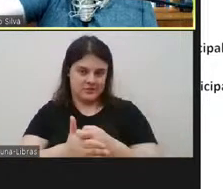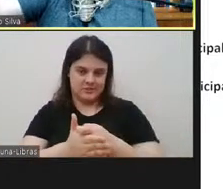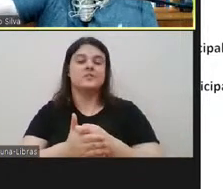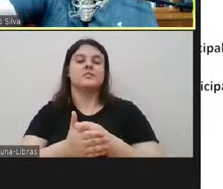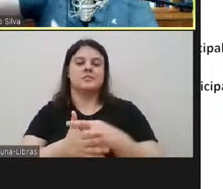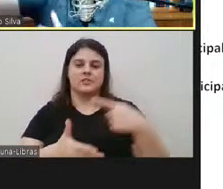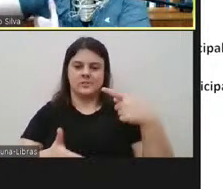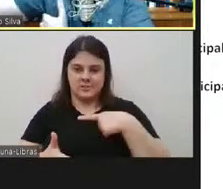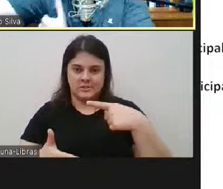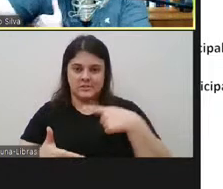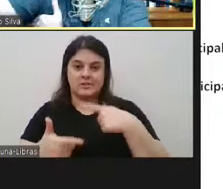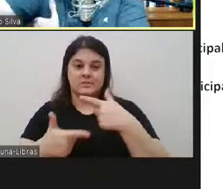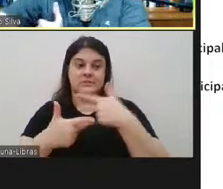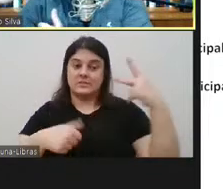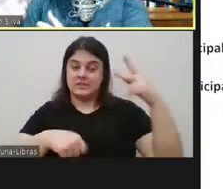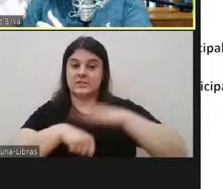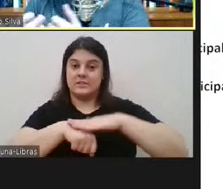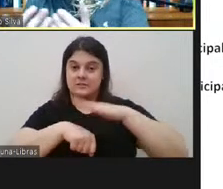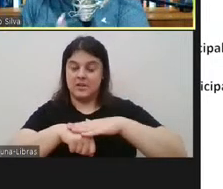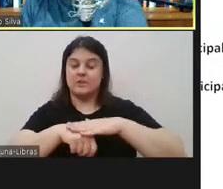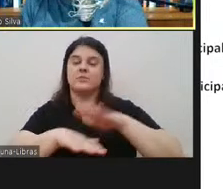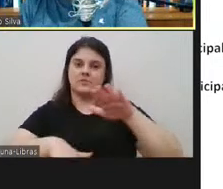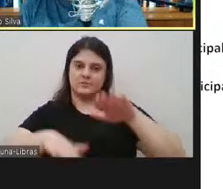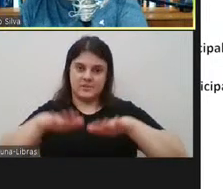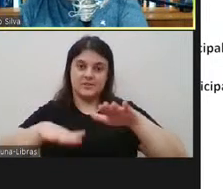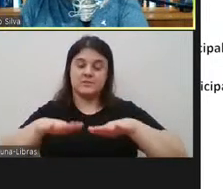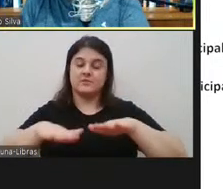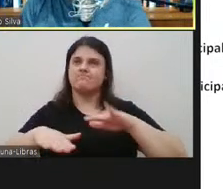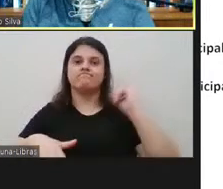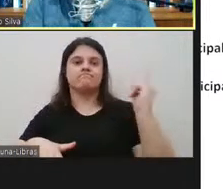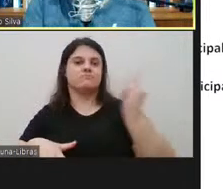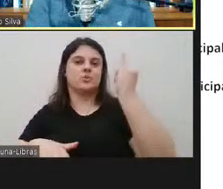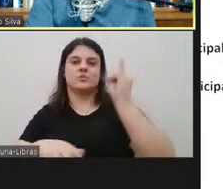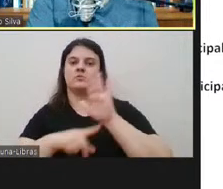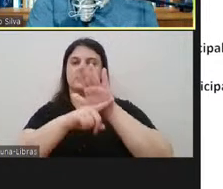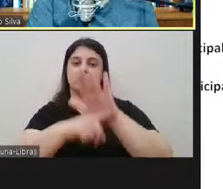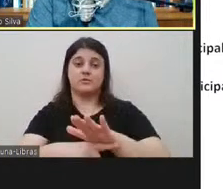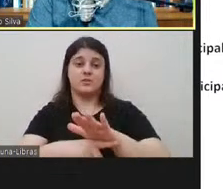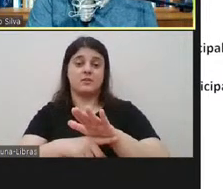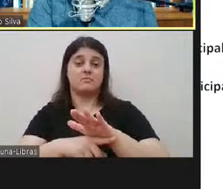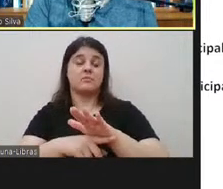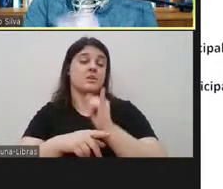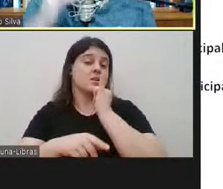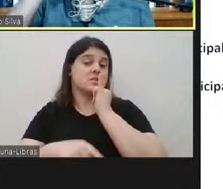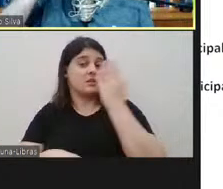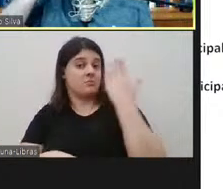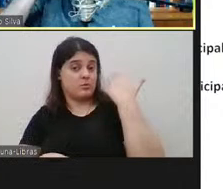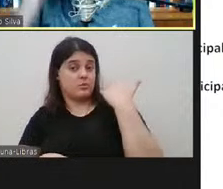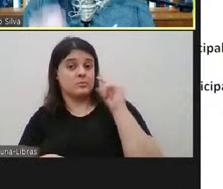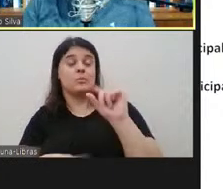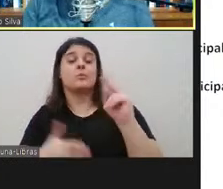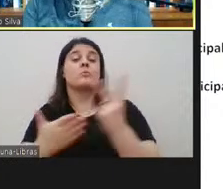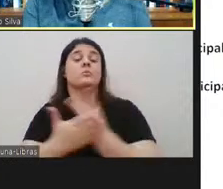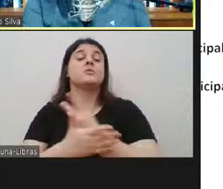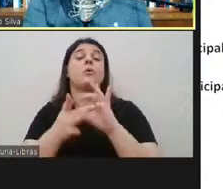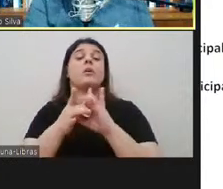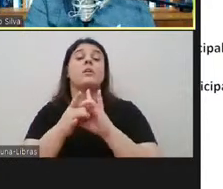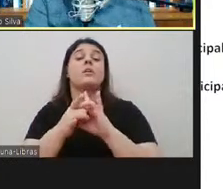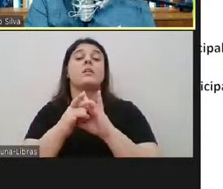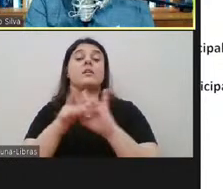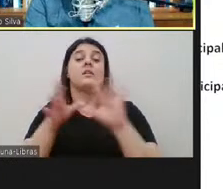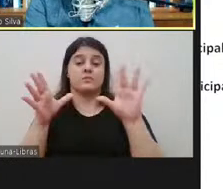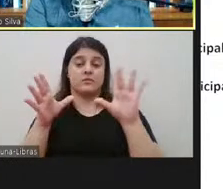feito questões tem tem que tomar decisões Vamos pensar assim extremamente importante quando recentemente por exemplo autorizou